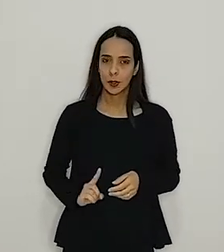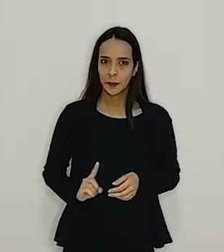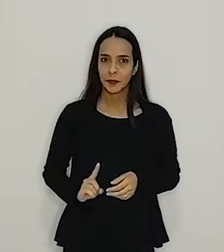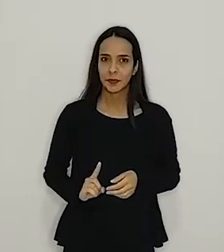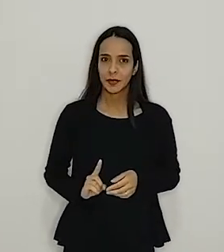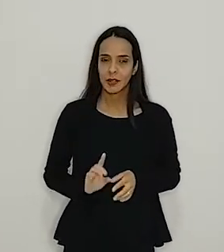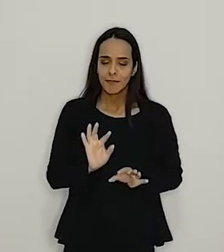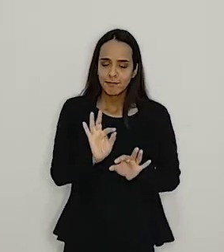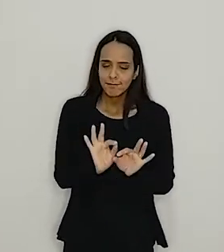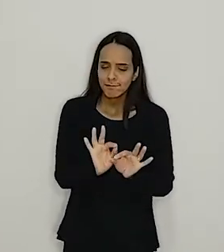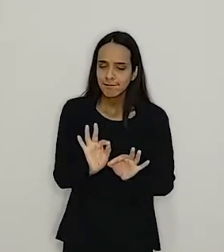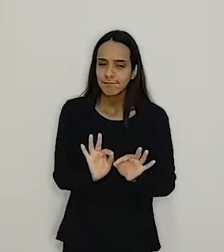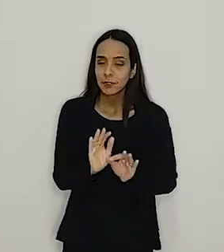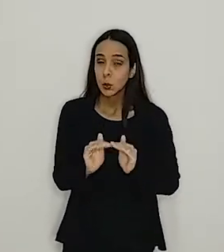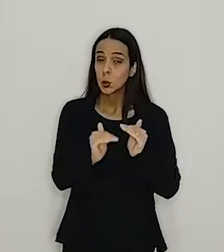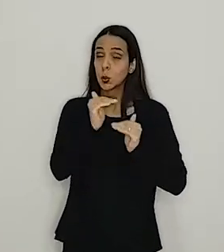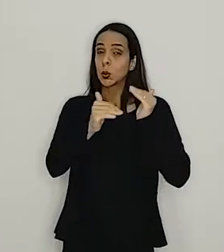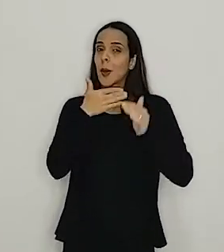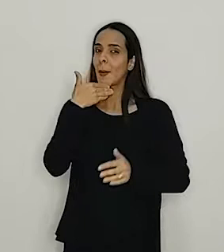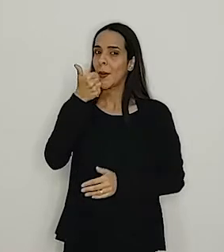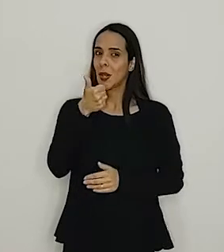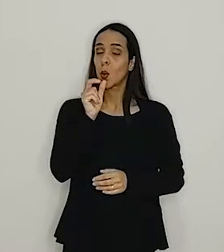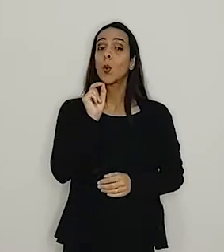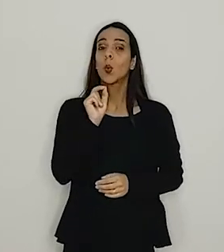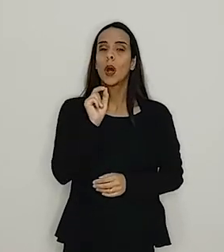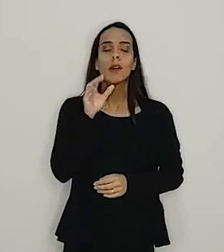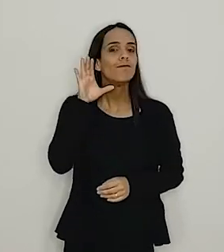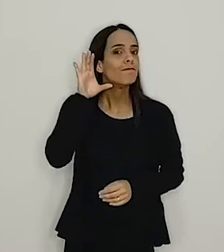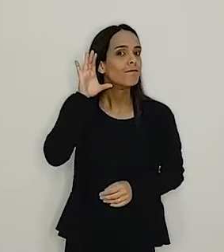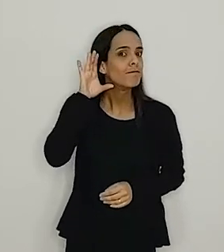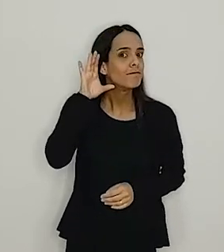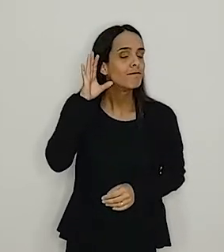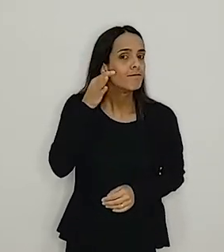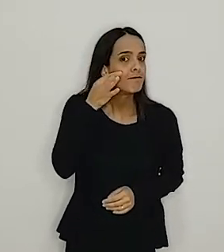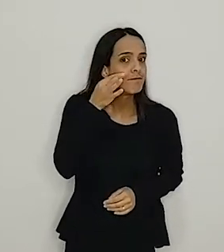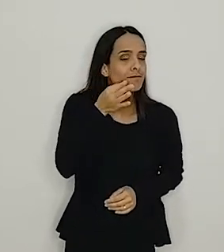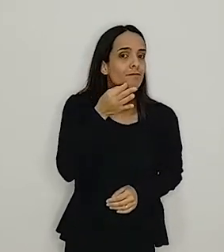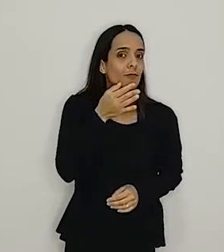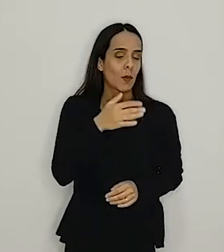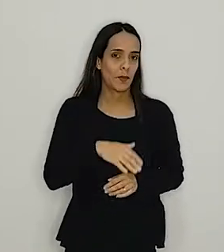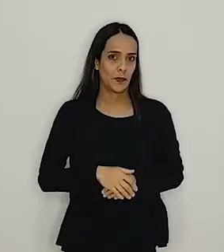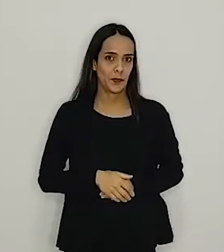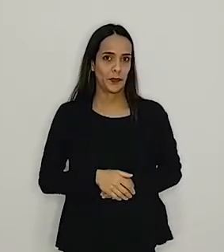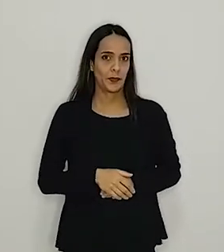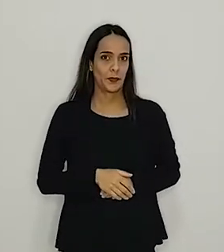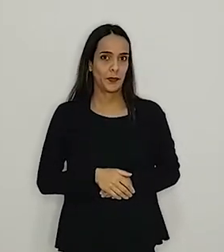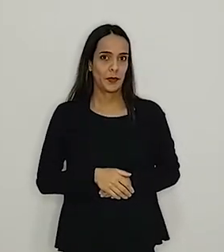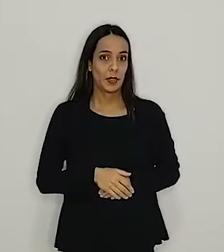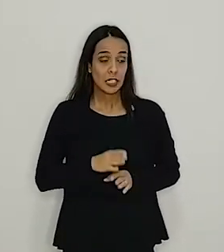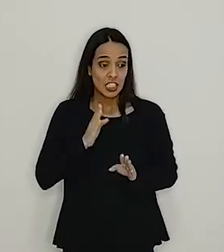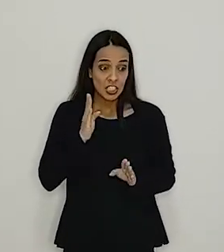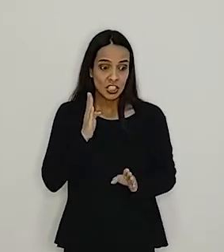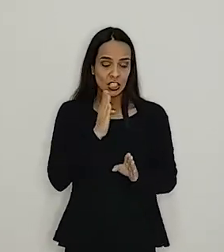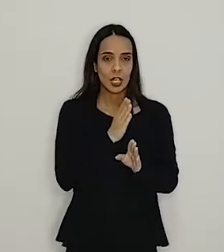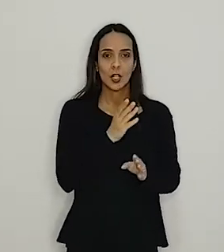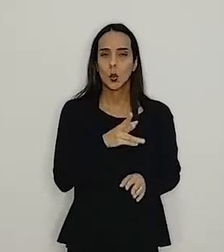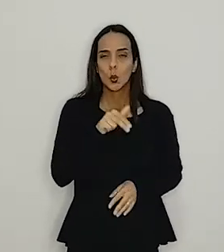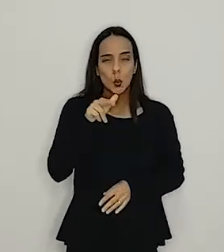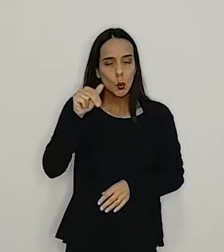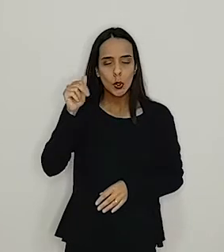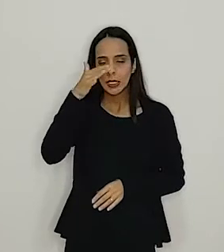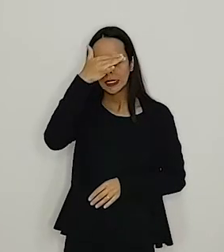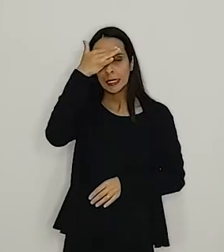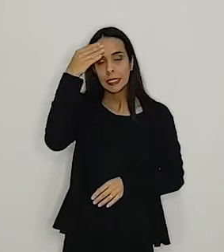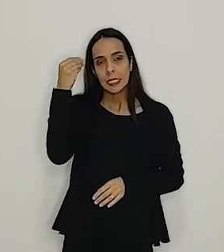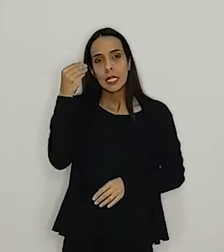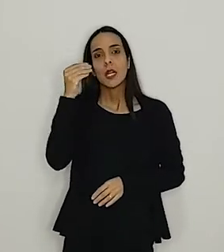cada vez elaborá-la melhor, é a escuta. E a escuta de uma forma ativa. Eu